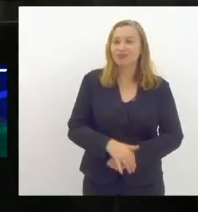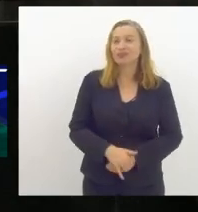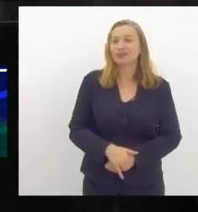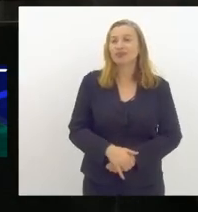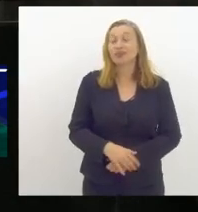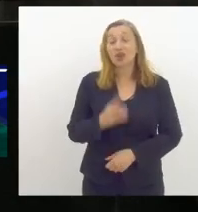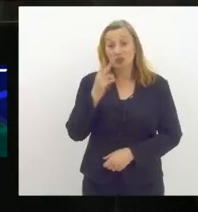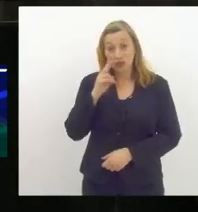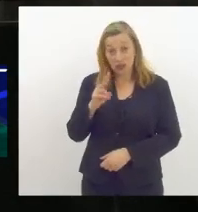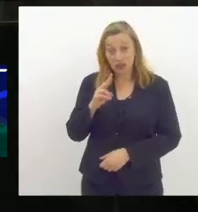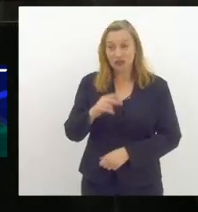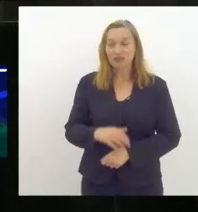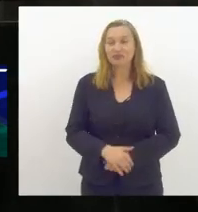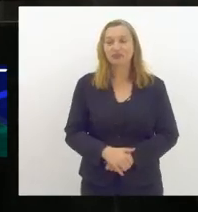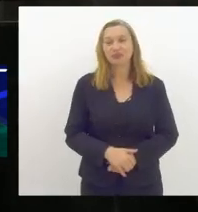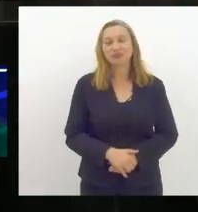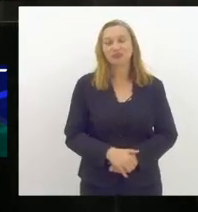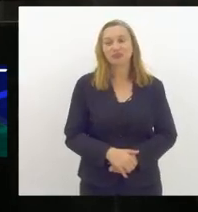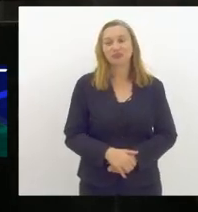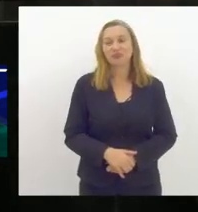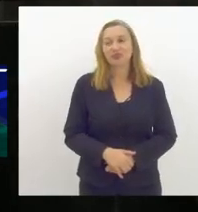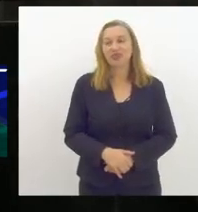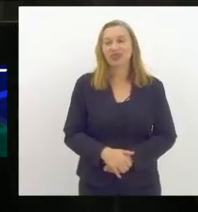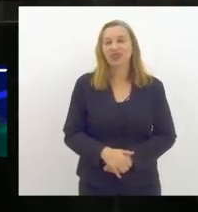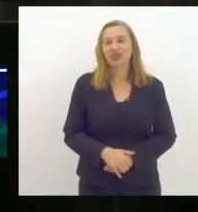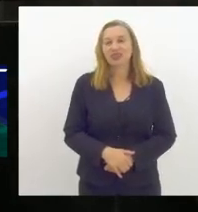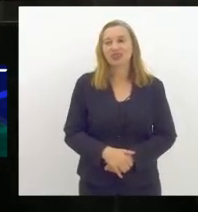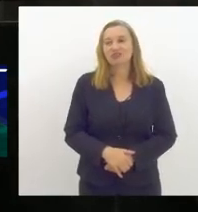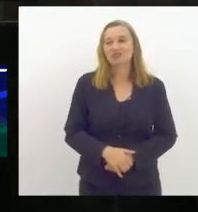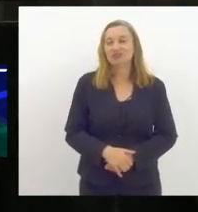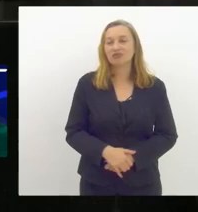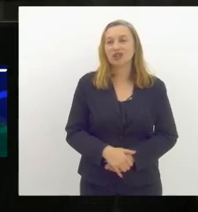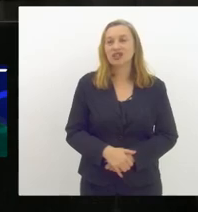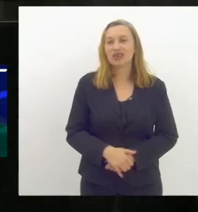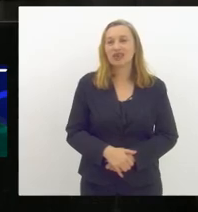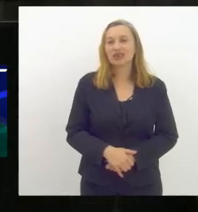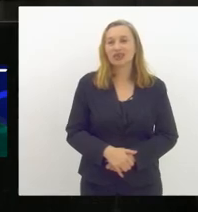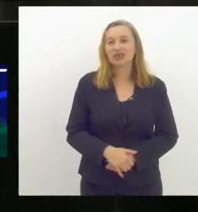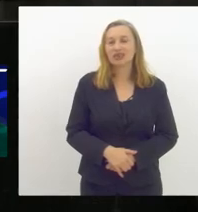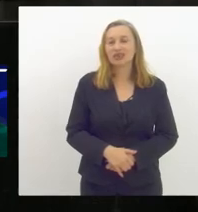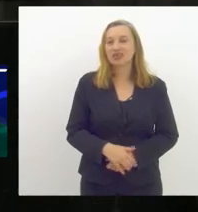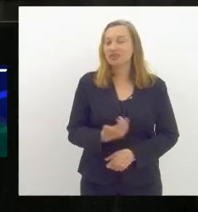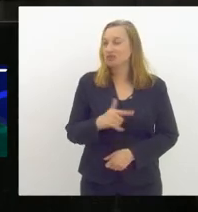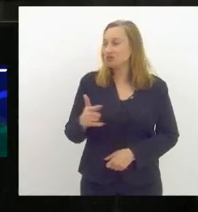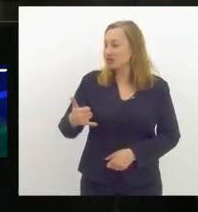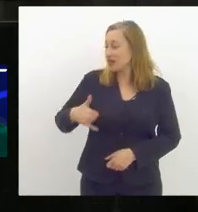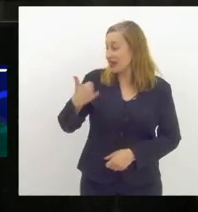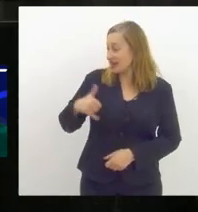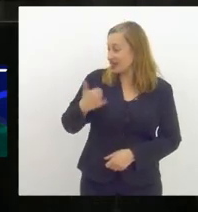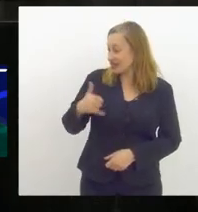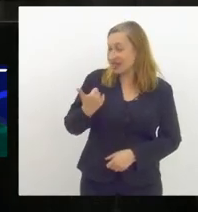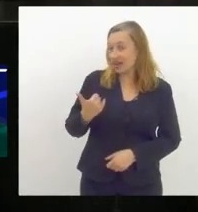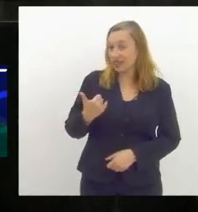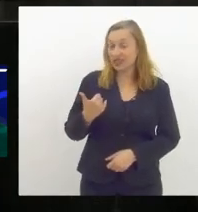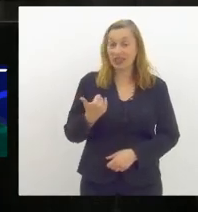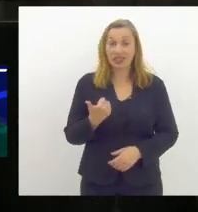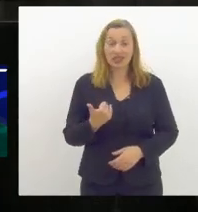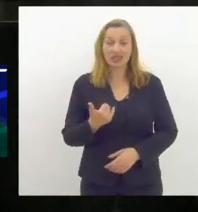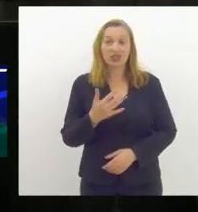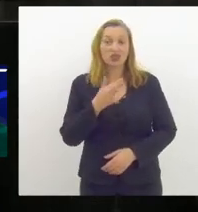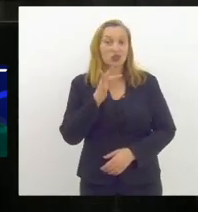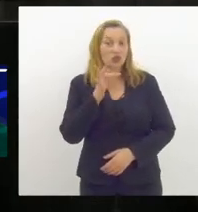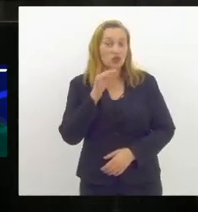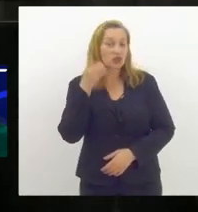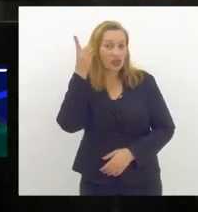o visto o que ainda não tenho a idade do Jorge Felipe